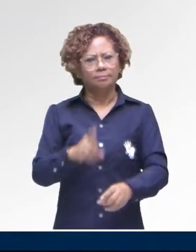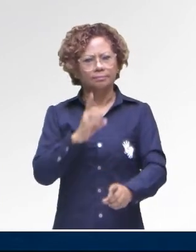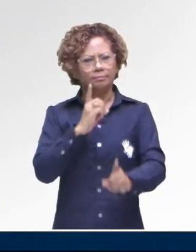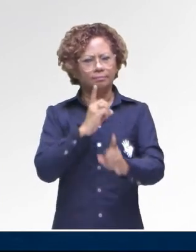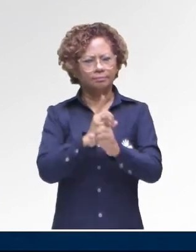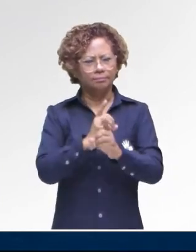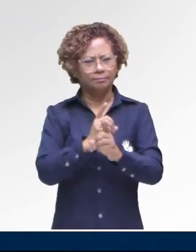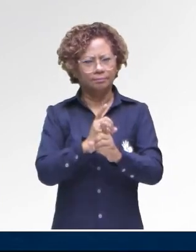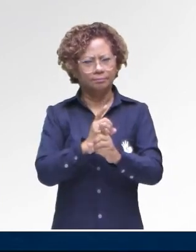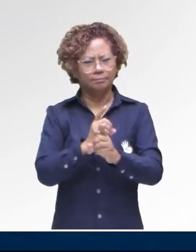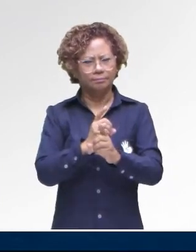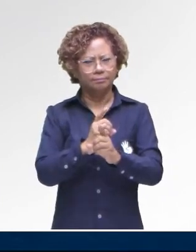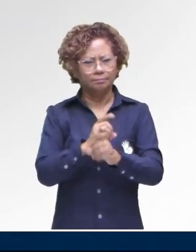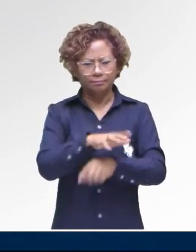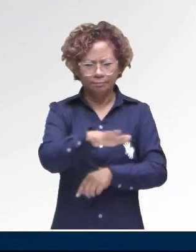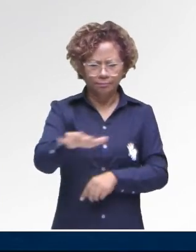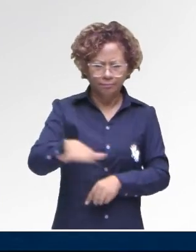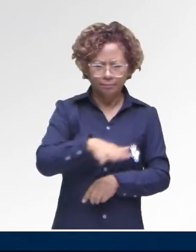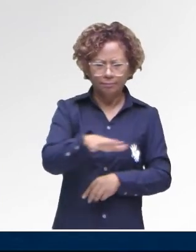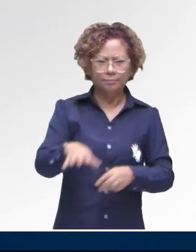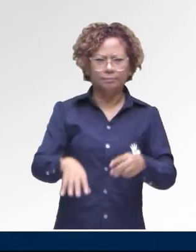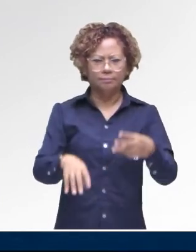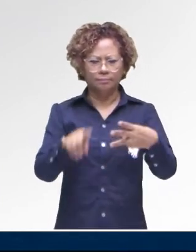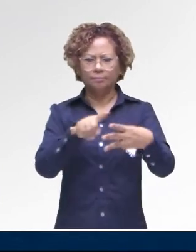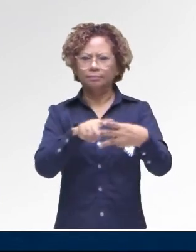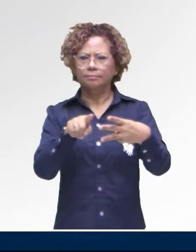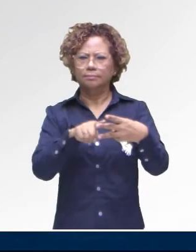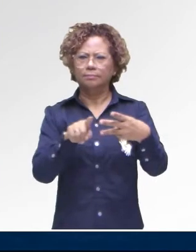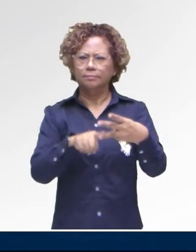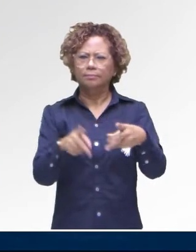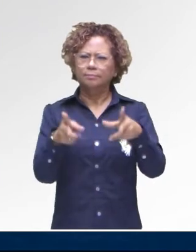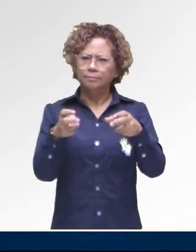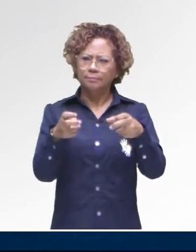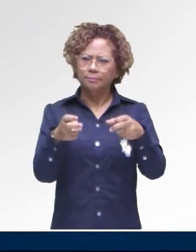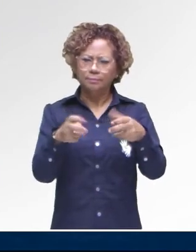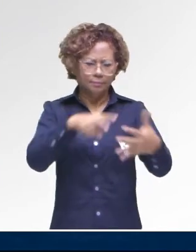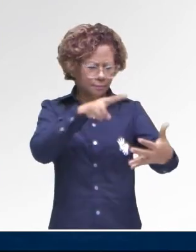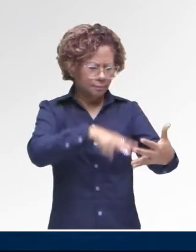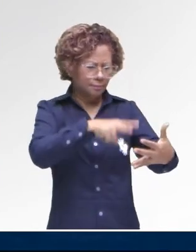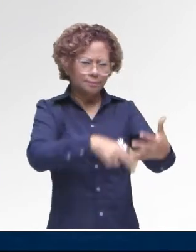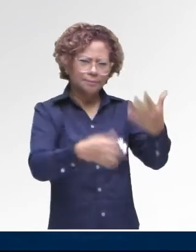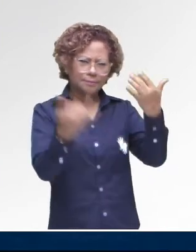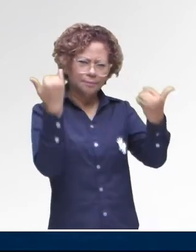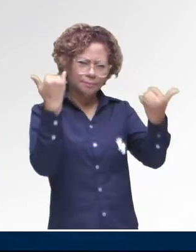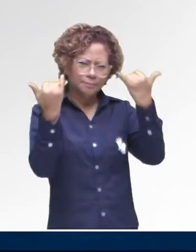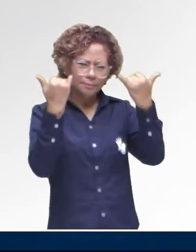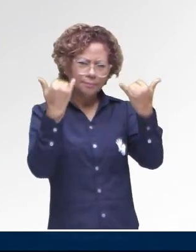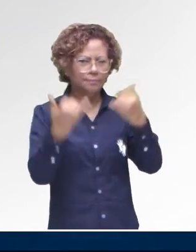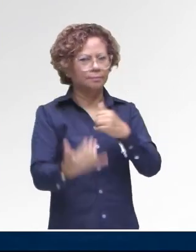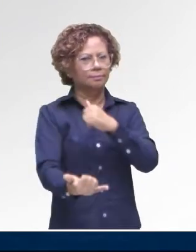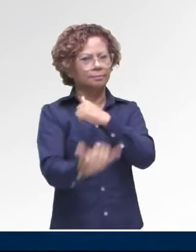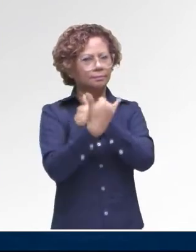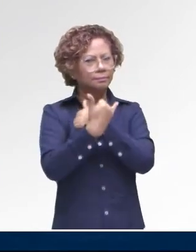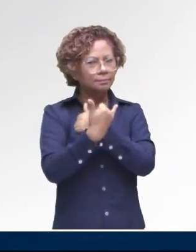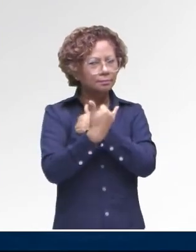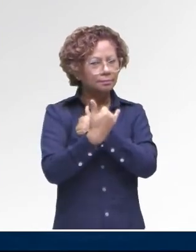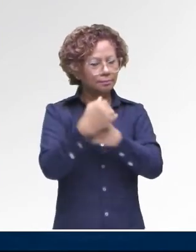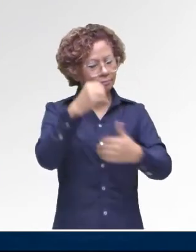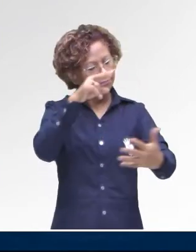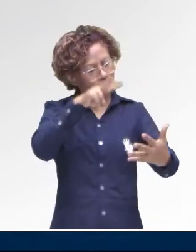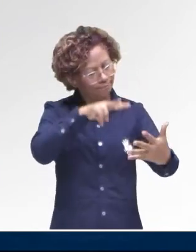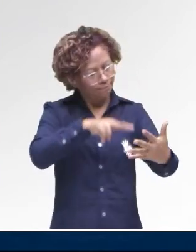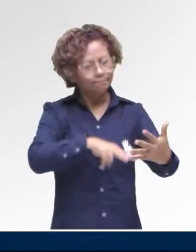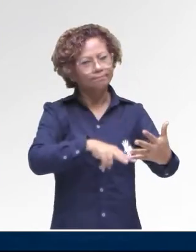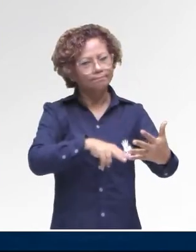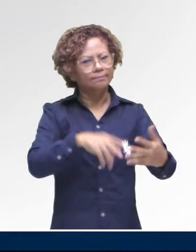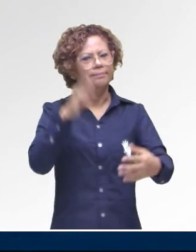que a sentença, né, essa frase, ela tenta te iludir, né? Ora, sabemos